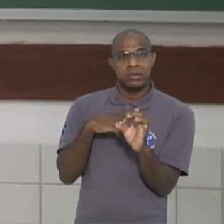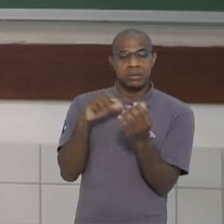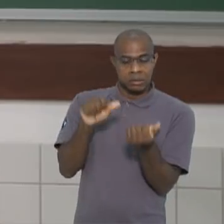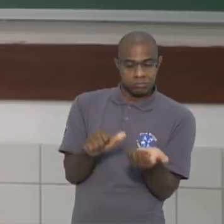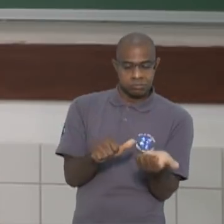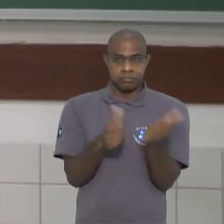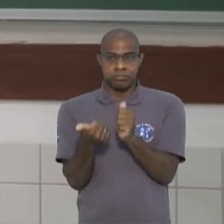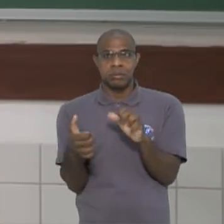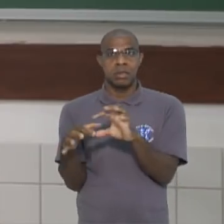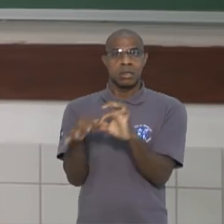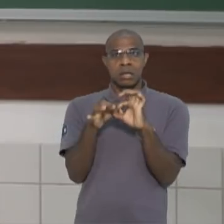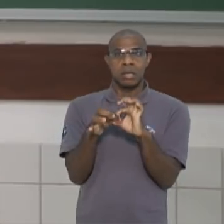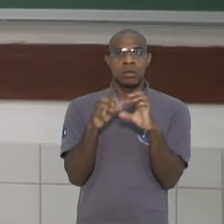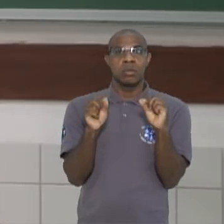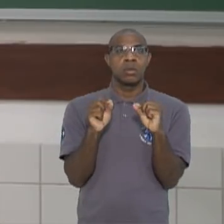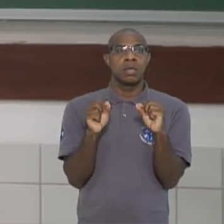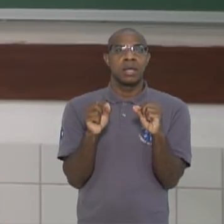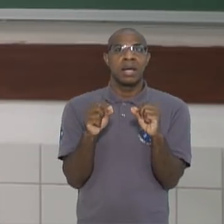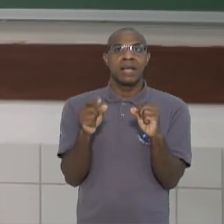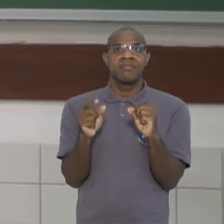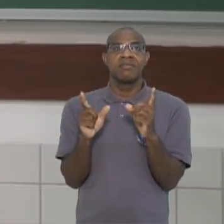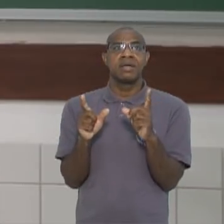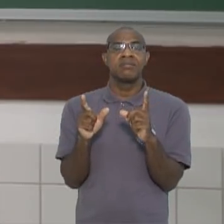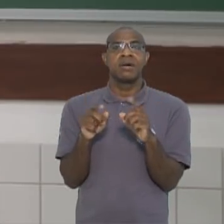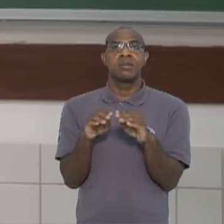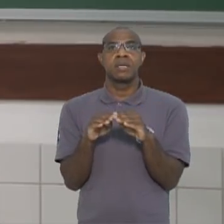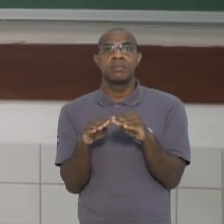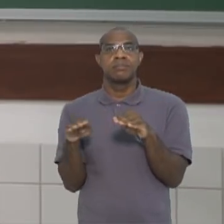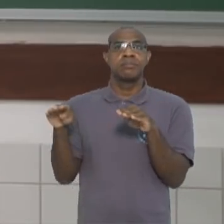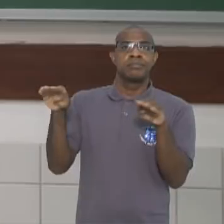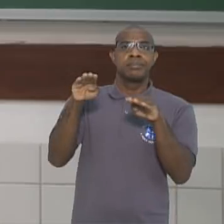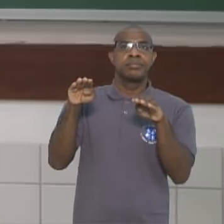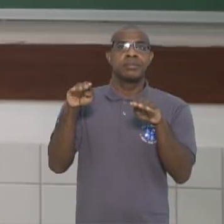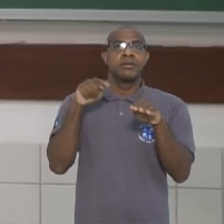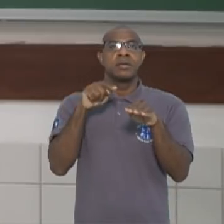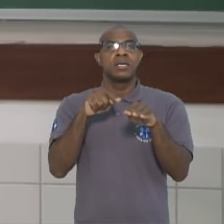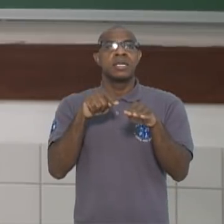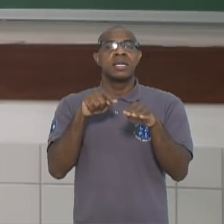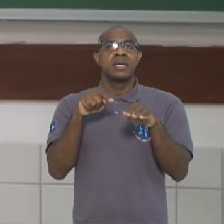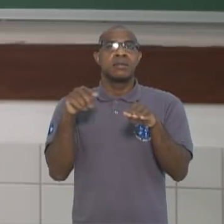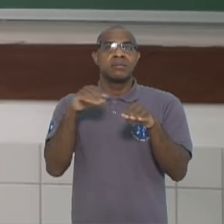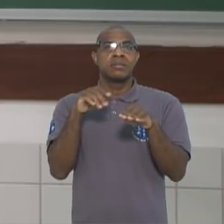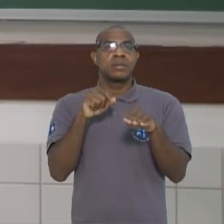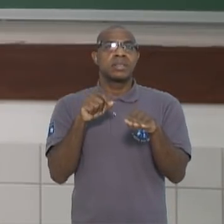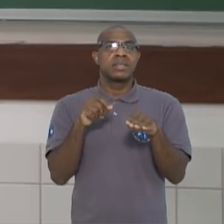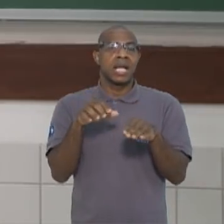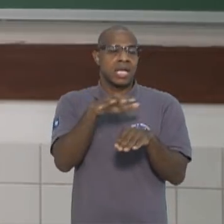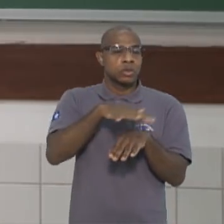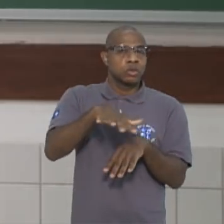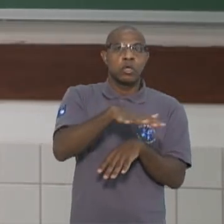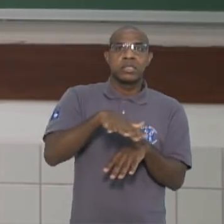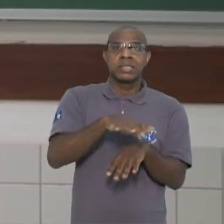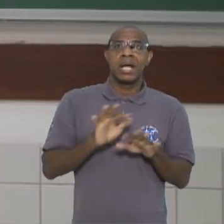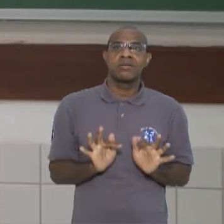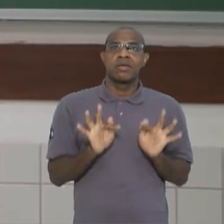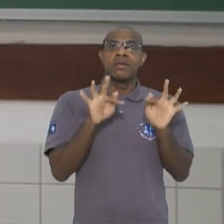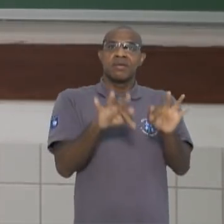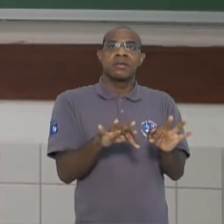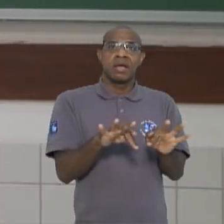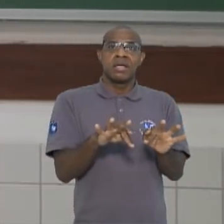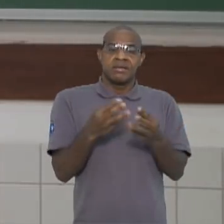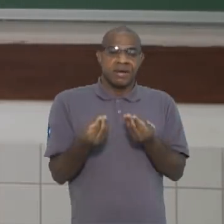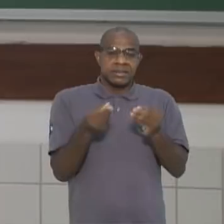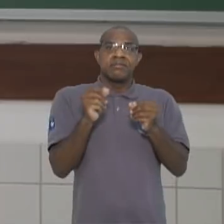batismo de Clovis, ela vai dominar as instâncias sociais dessa sociedade feudal e vai dar características para essa